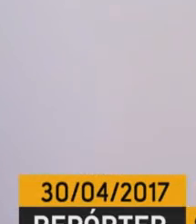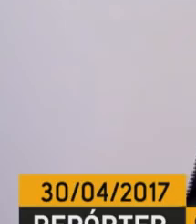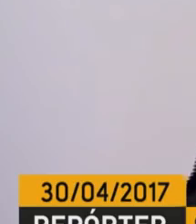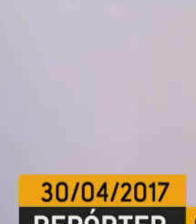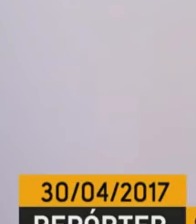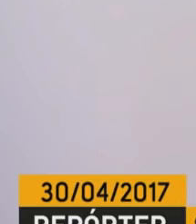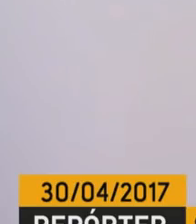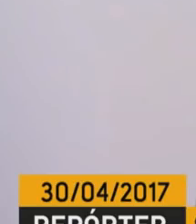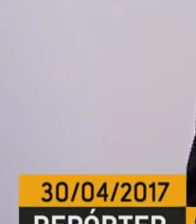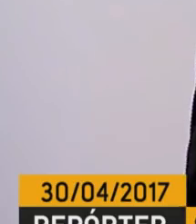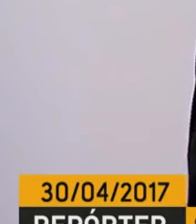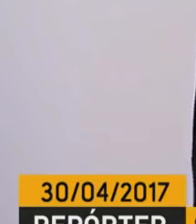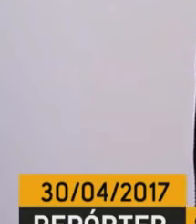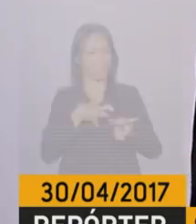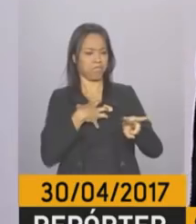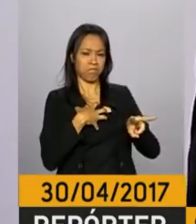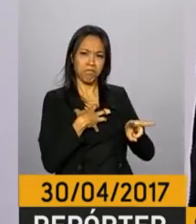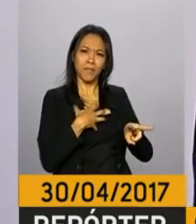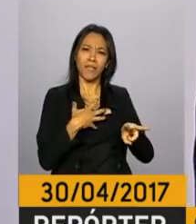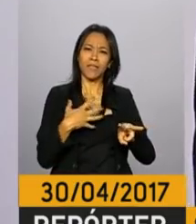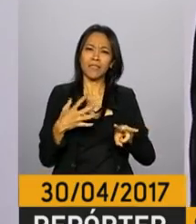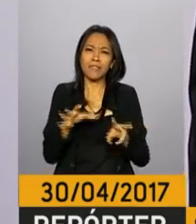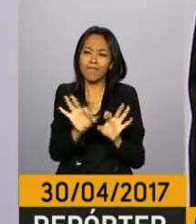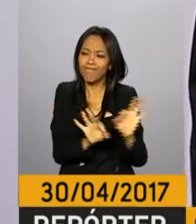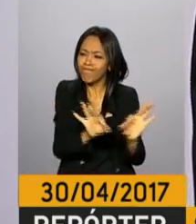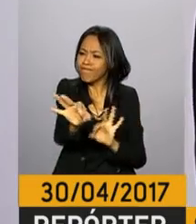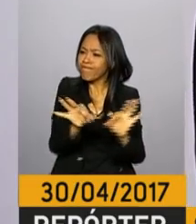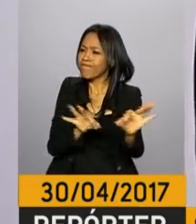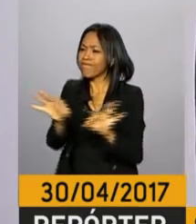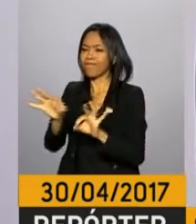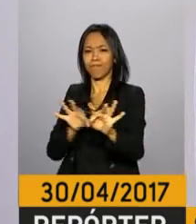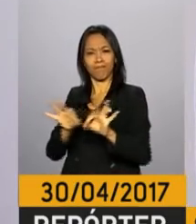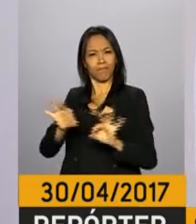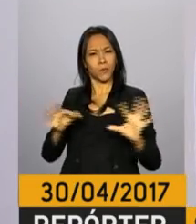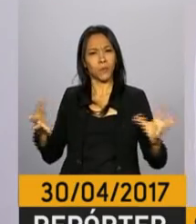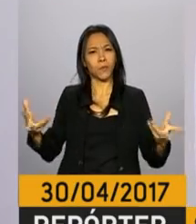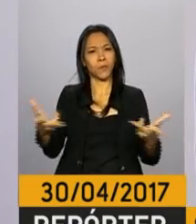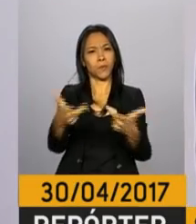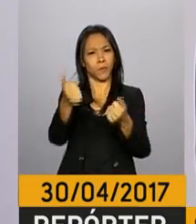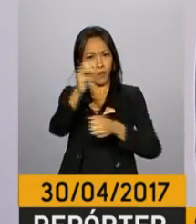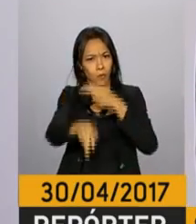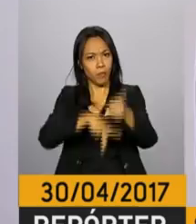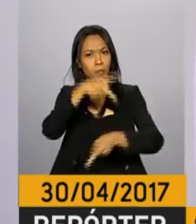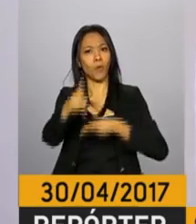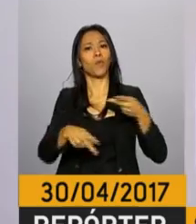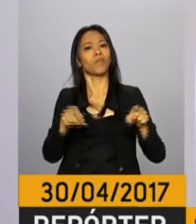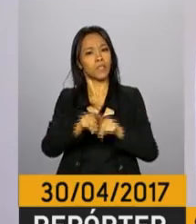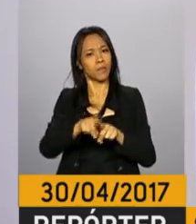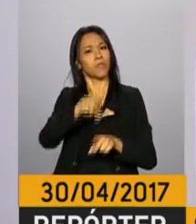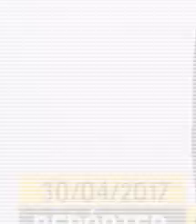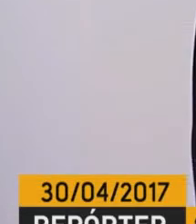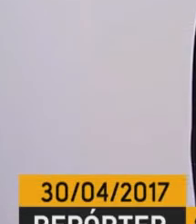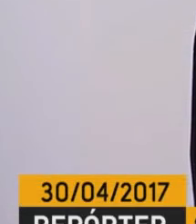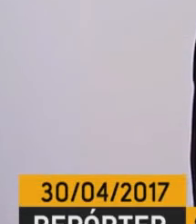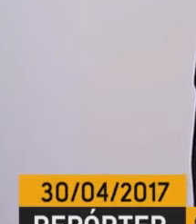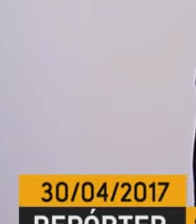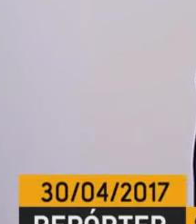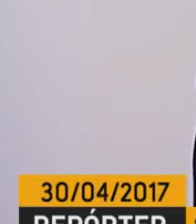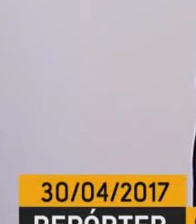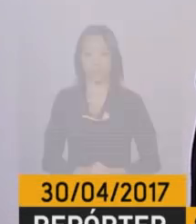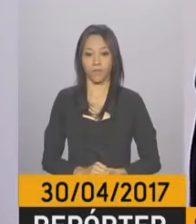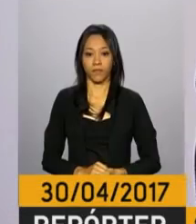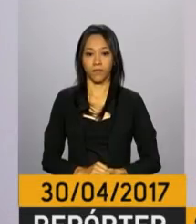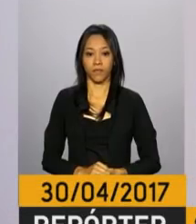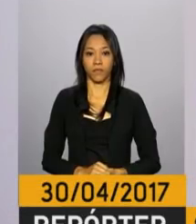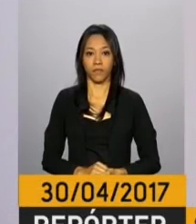revelam essa delicadeza institucional do povo e dos governantes japoneses. Estando no